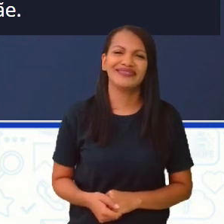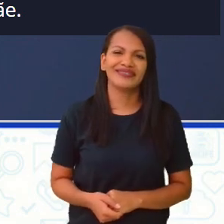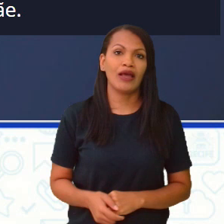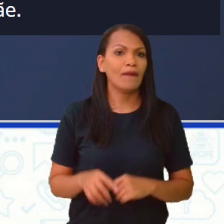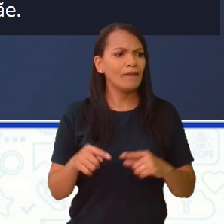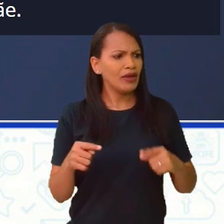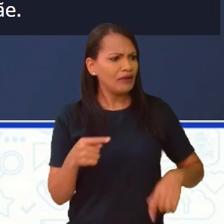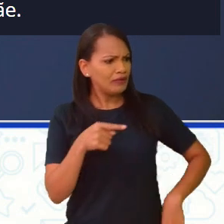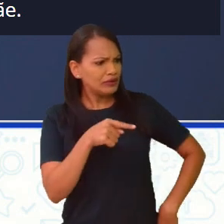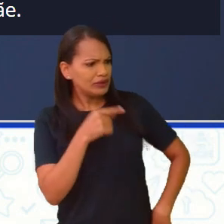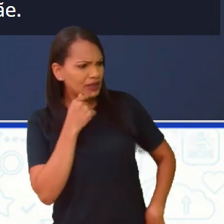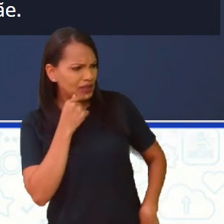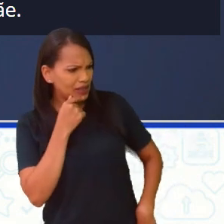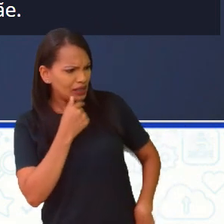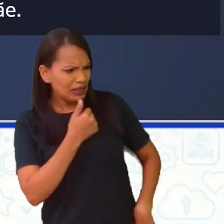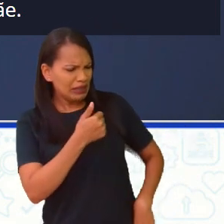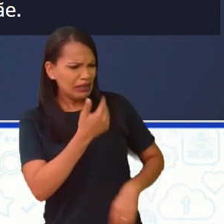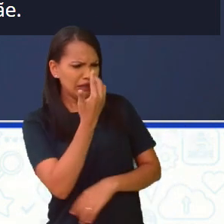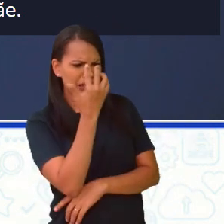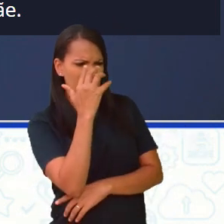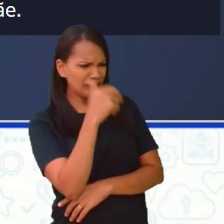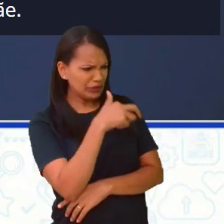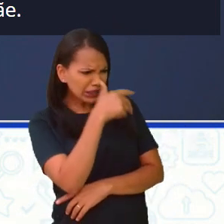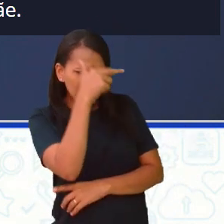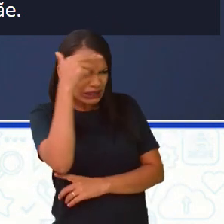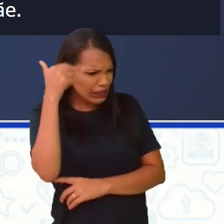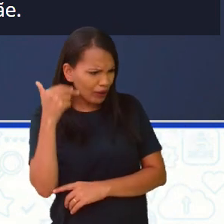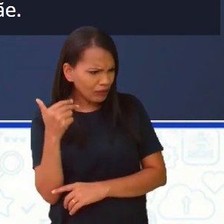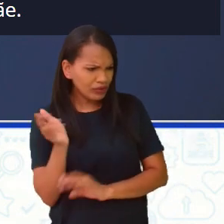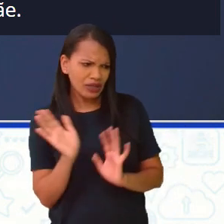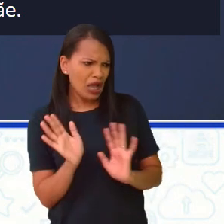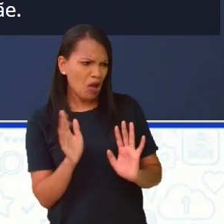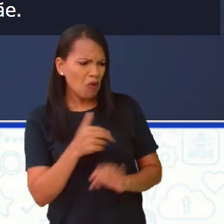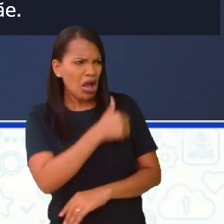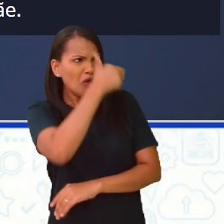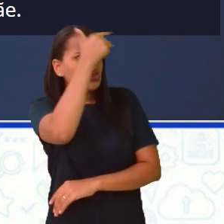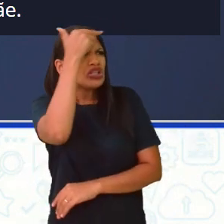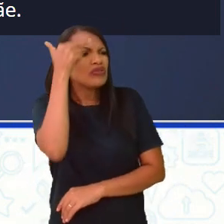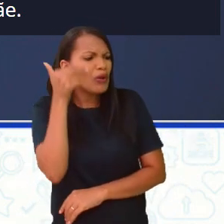Mas você não serve para ser árvore de Natal. As árvores de Natal